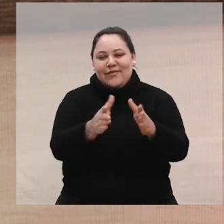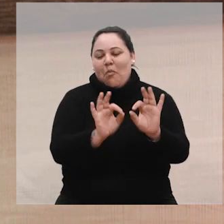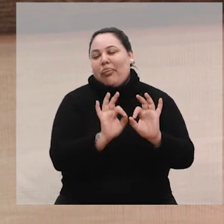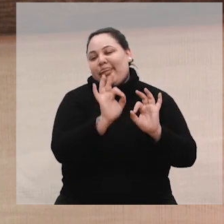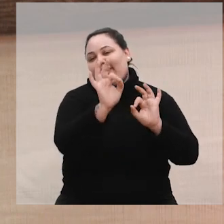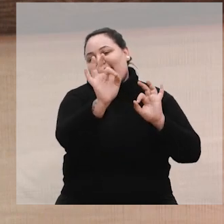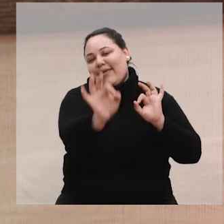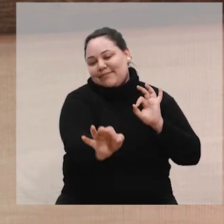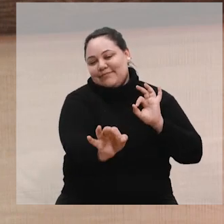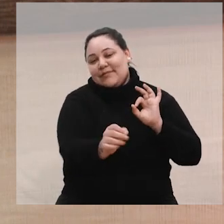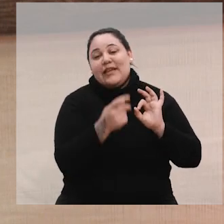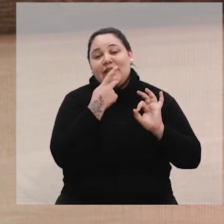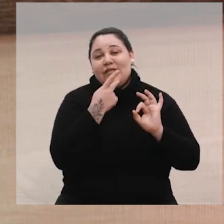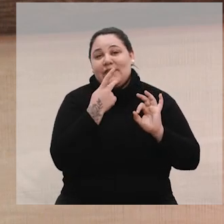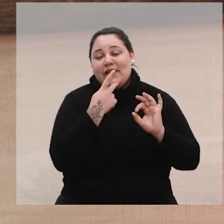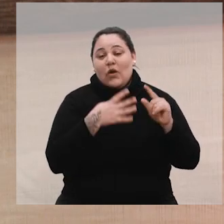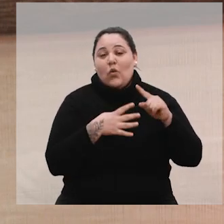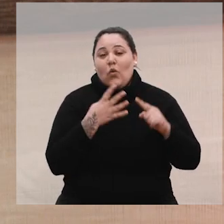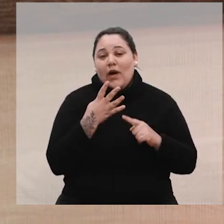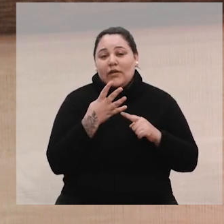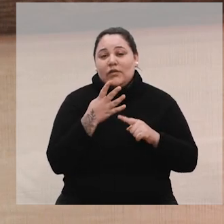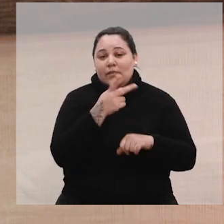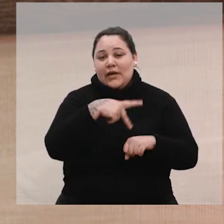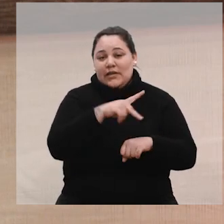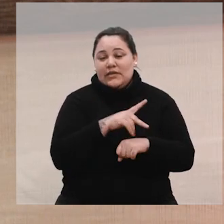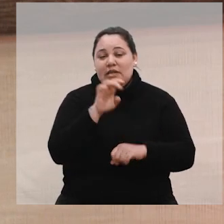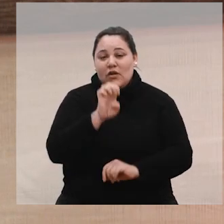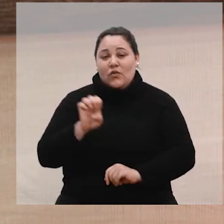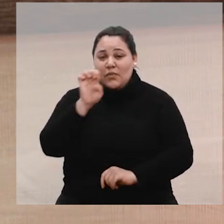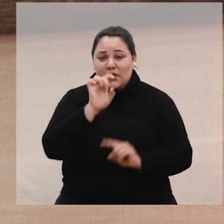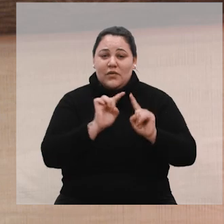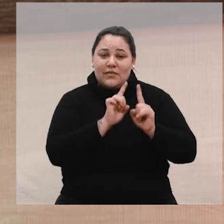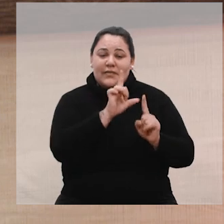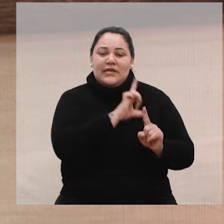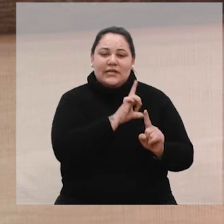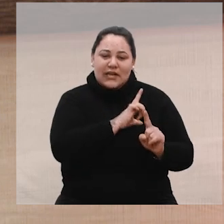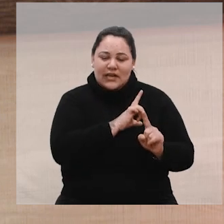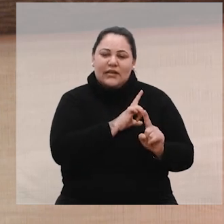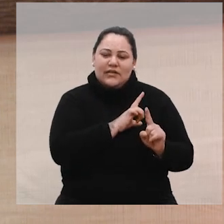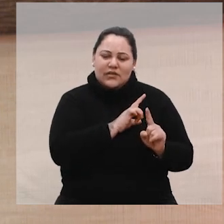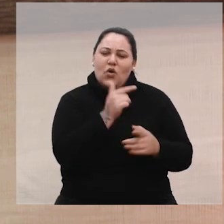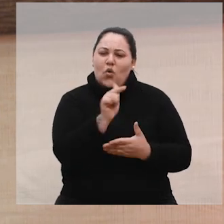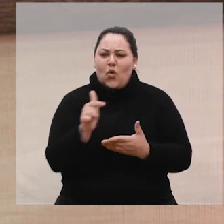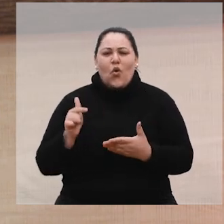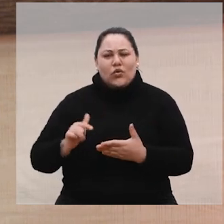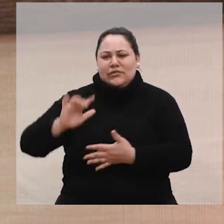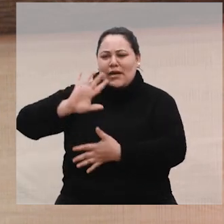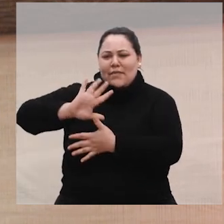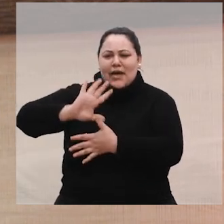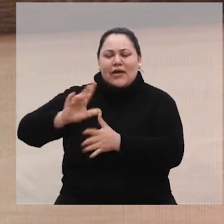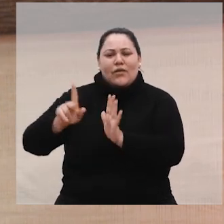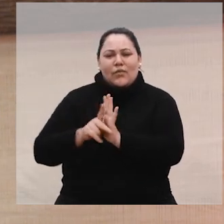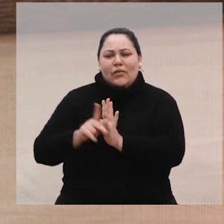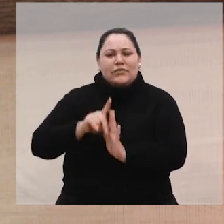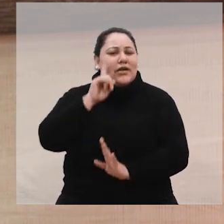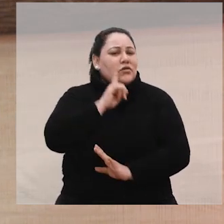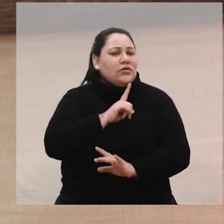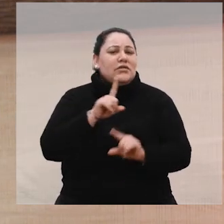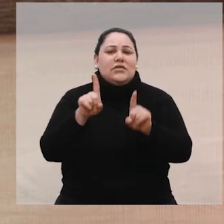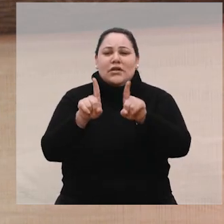enorme. E aqui eu cito 4 países europeus, mas ainda há menções de outros pelas